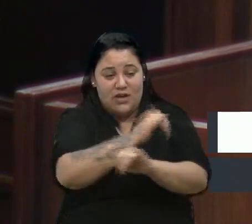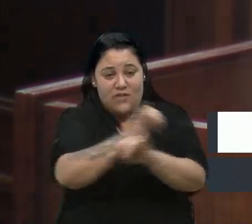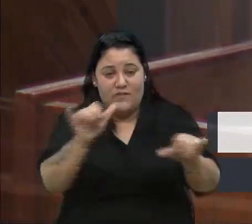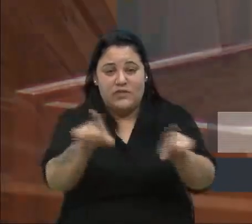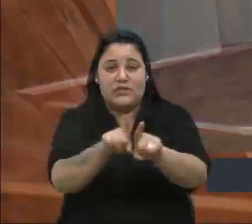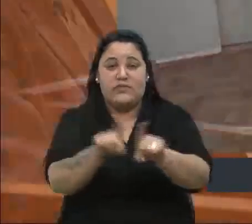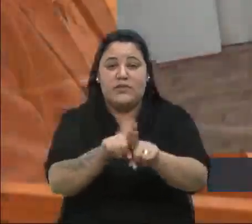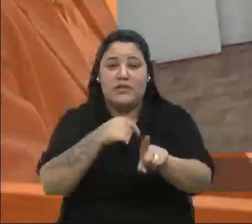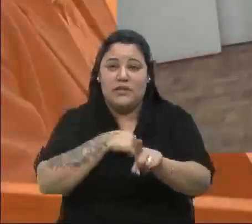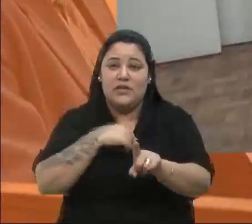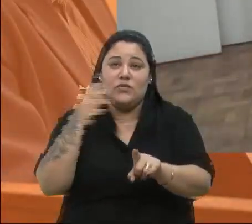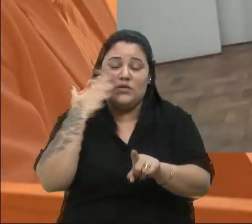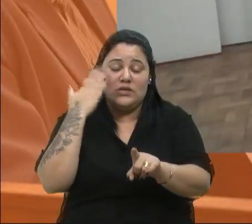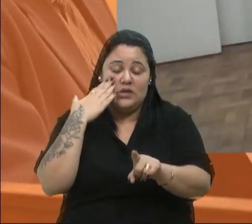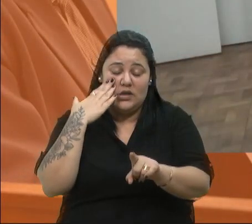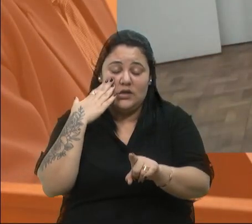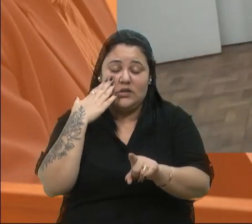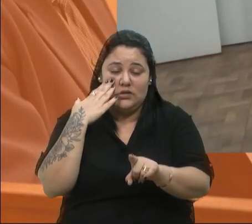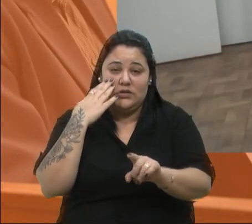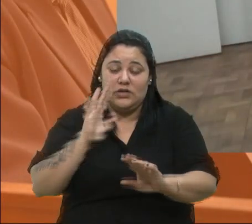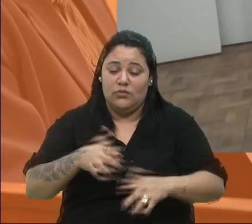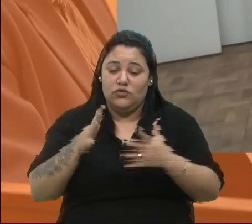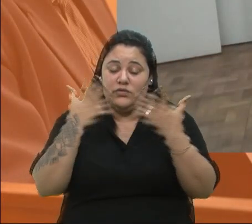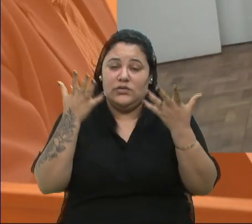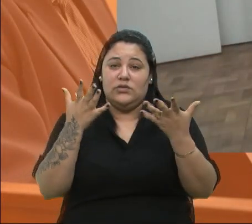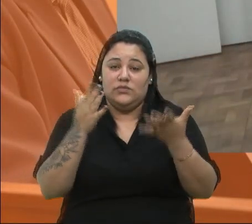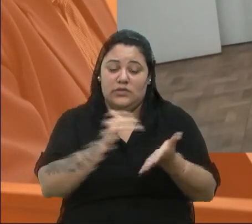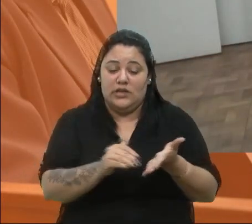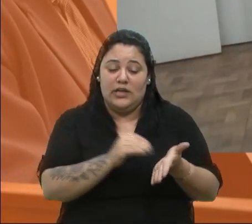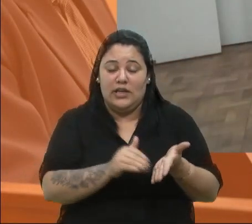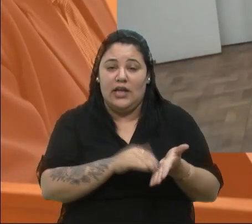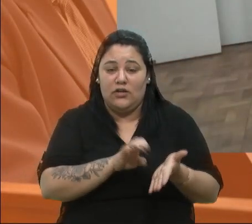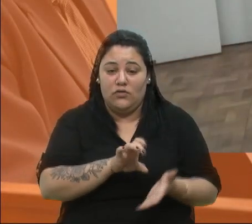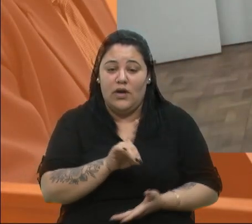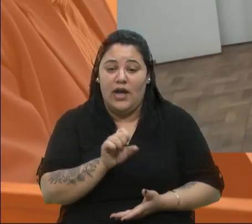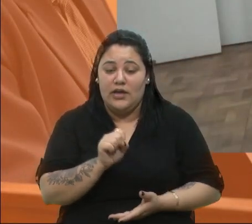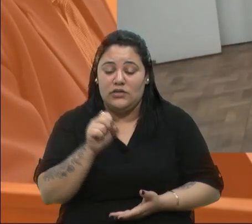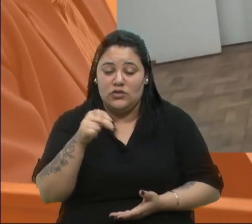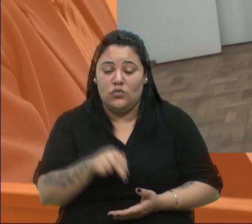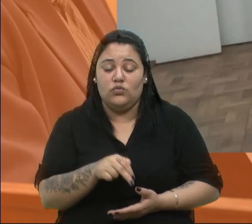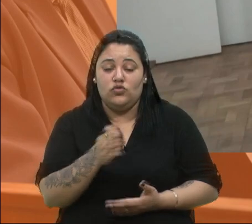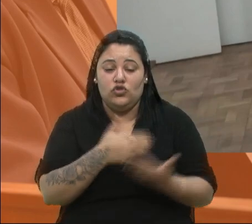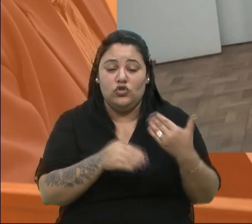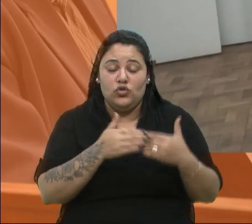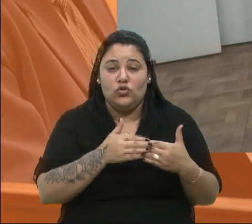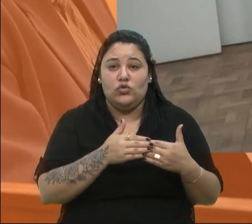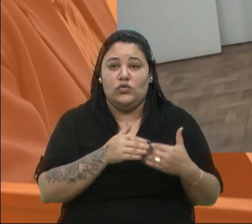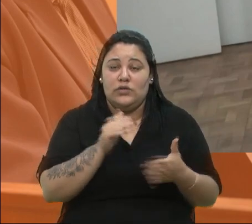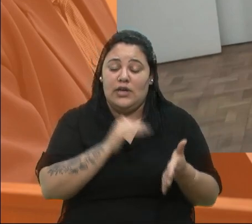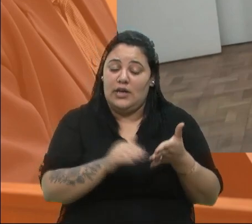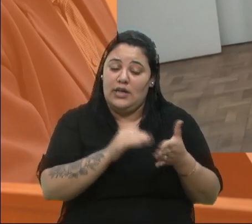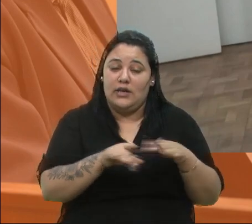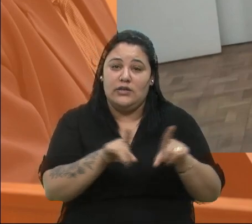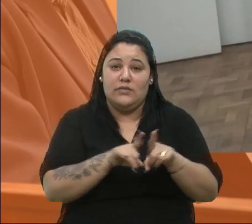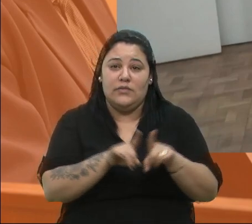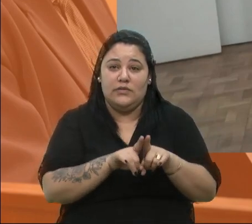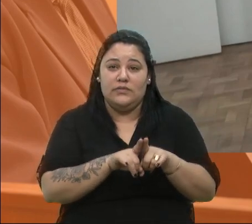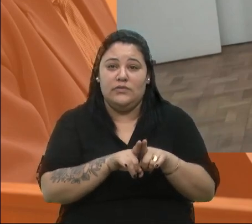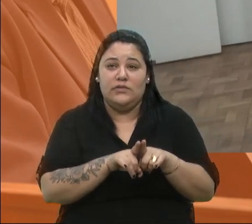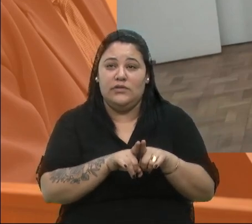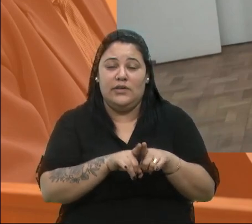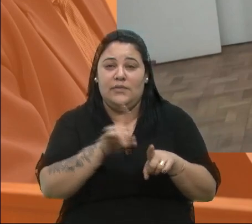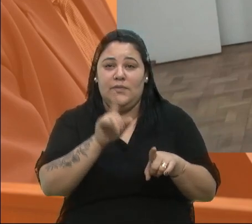sei do empenho do secretário Edson da Rosa, eu sei do empenho do Vinícius, dos servidores que foram lá conosco, que